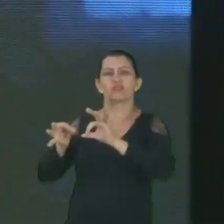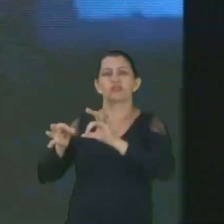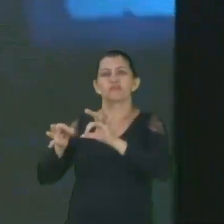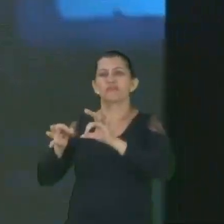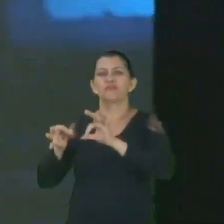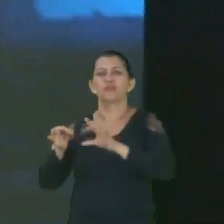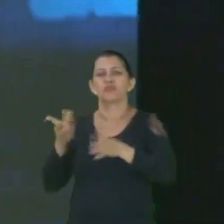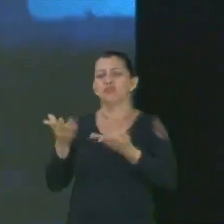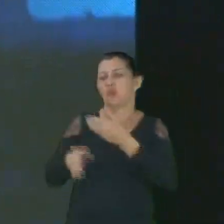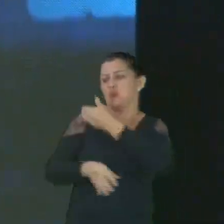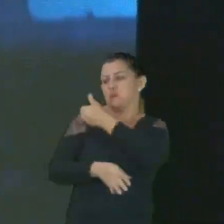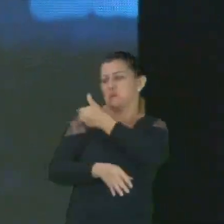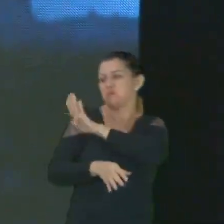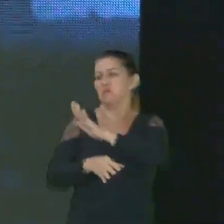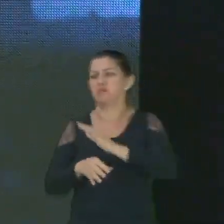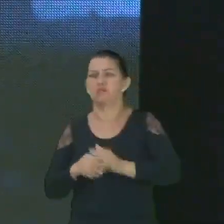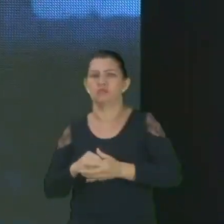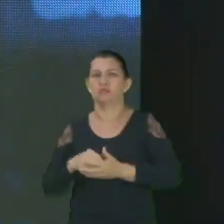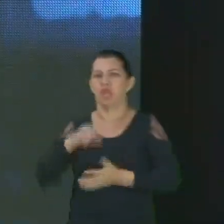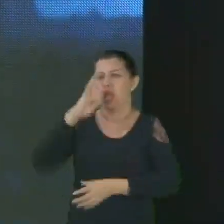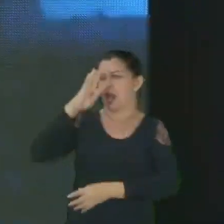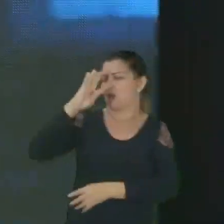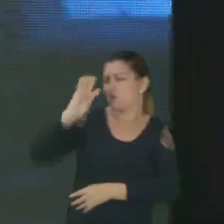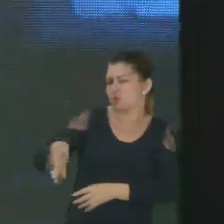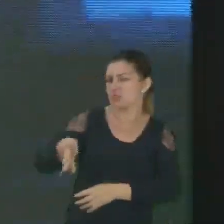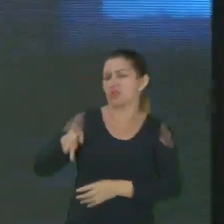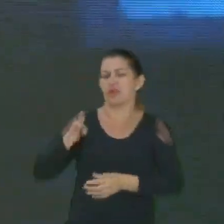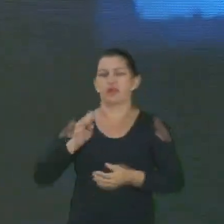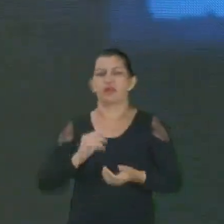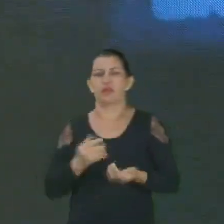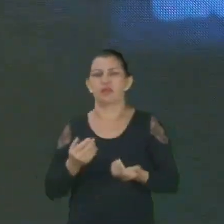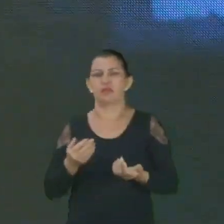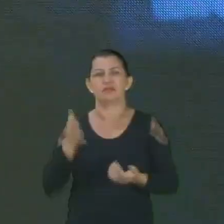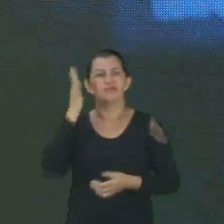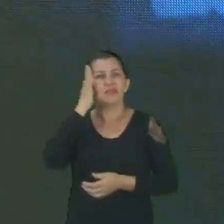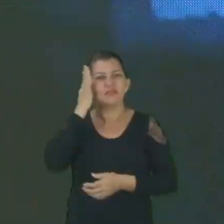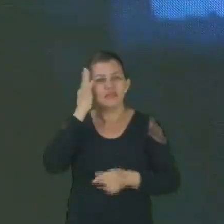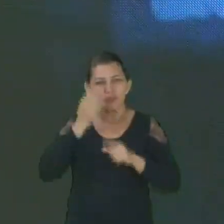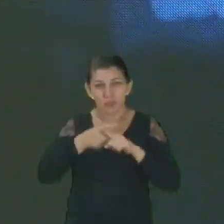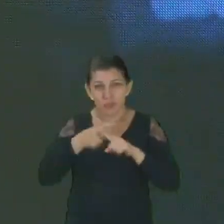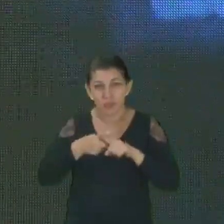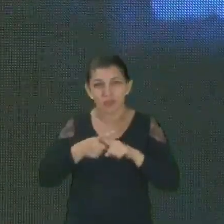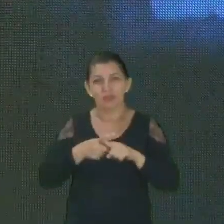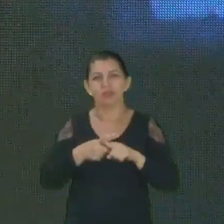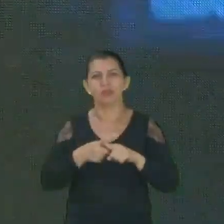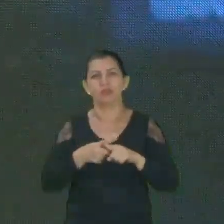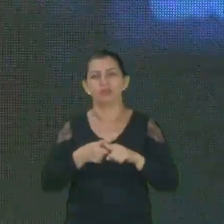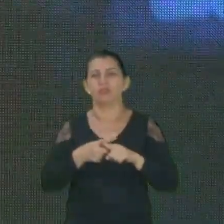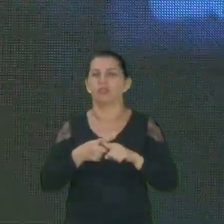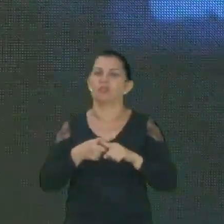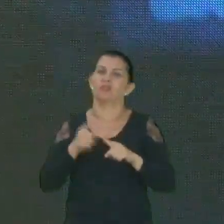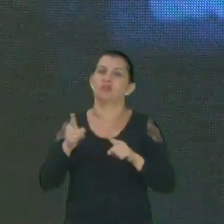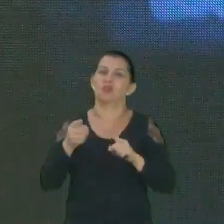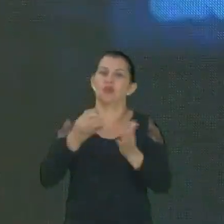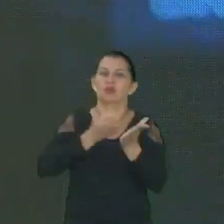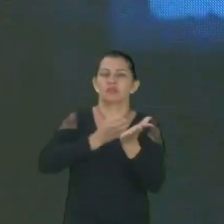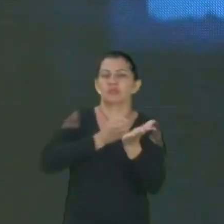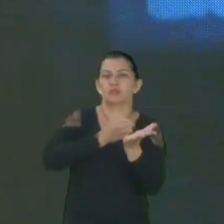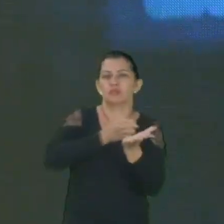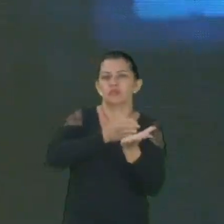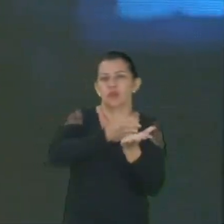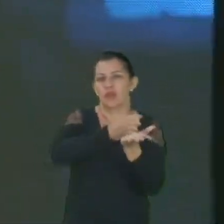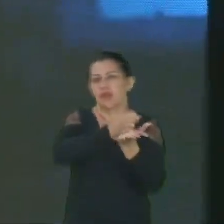foram apontadas como não dignas. Sabe por quê, queridos? Porque quando nós nos afastamos do espírito